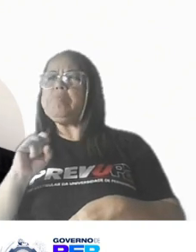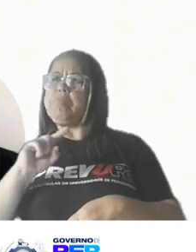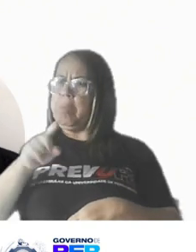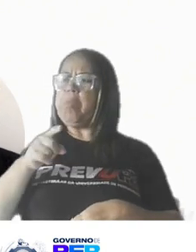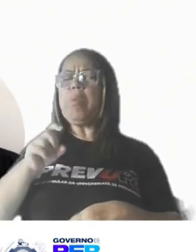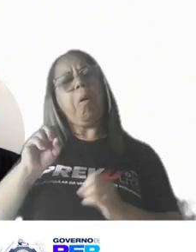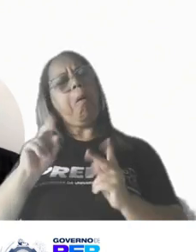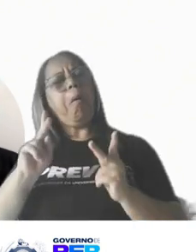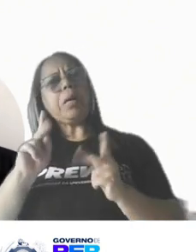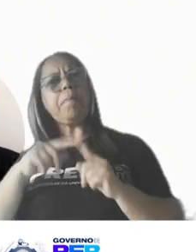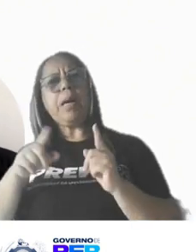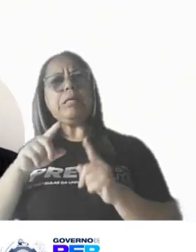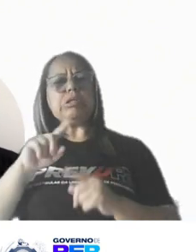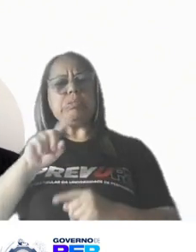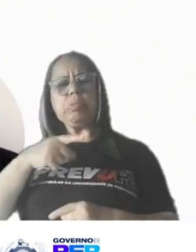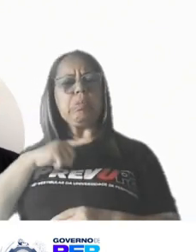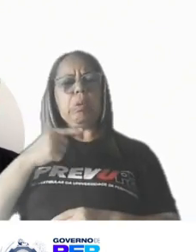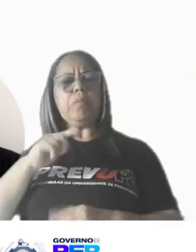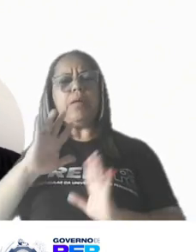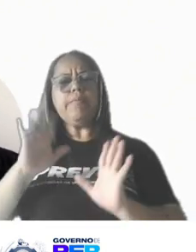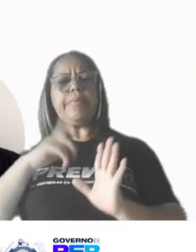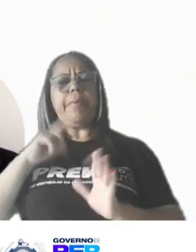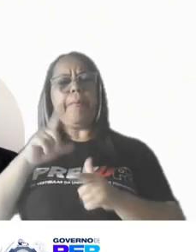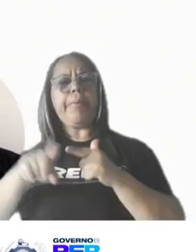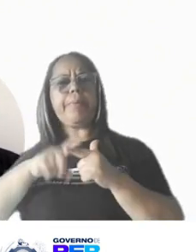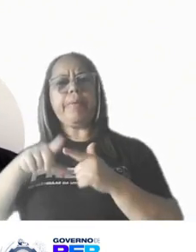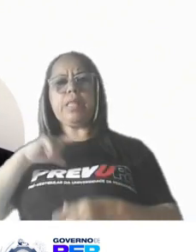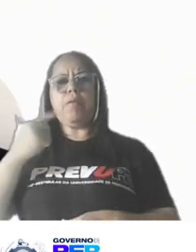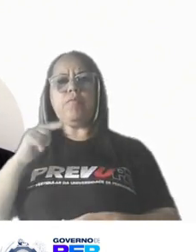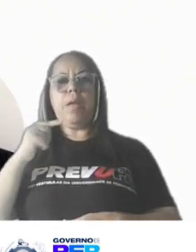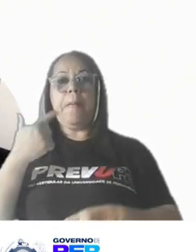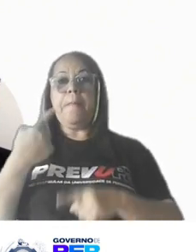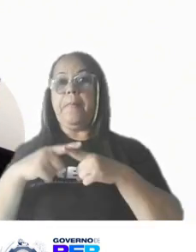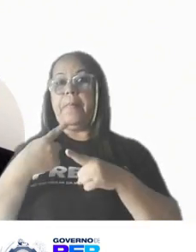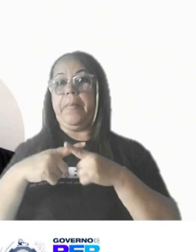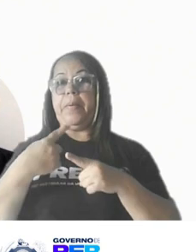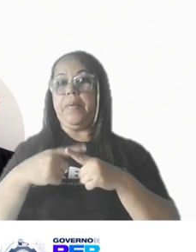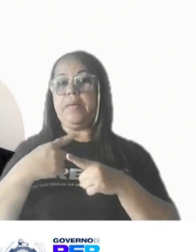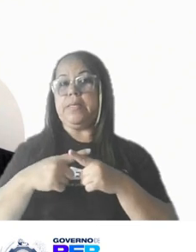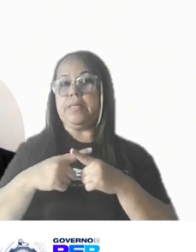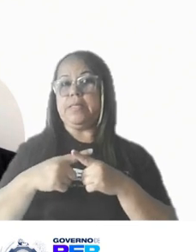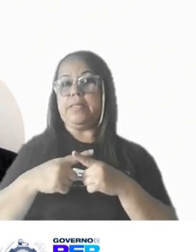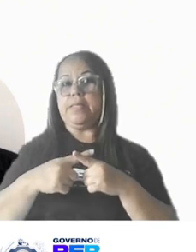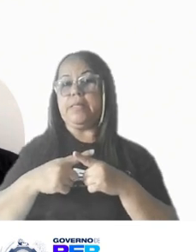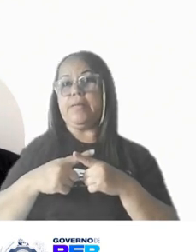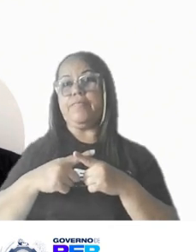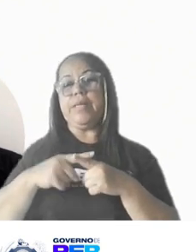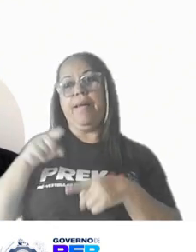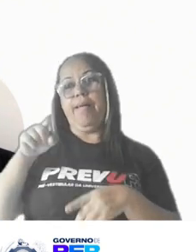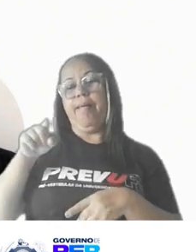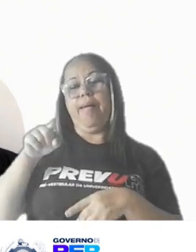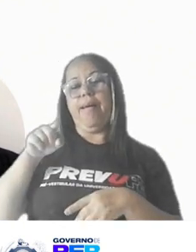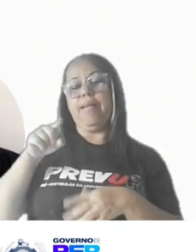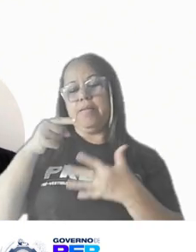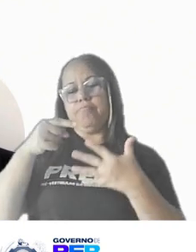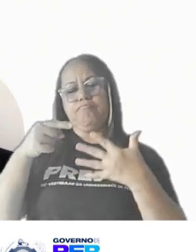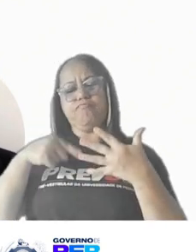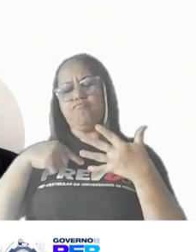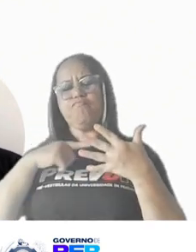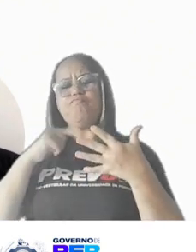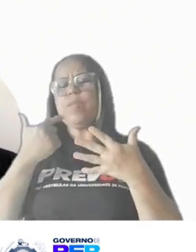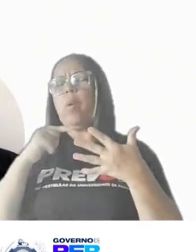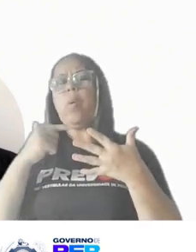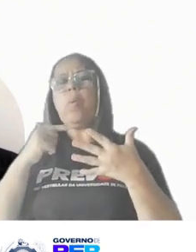vírgula, tudo bem, mas se não colocar, também não há problema, porque no caso da alternativa, não há a